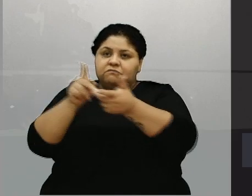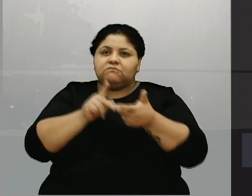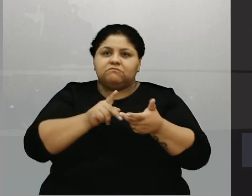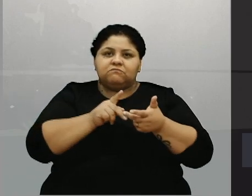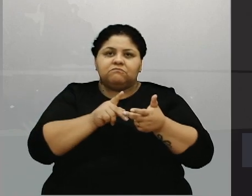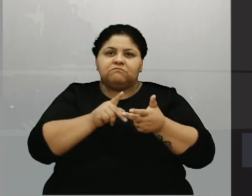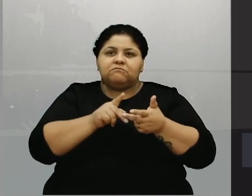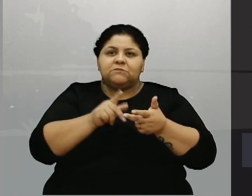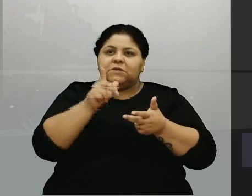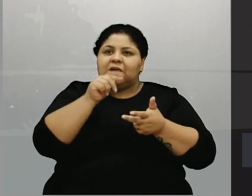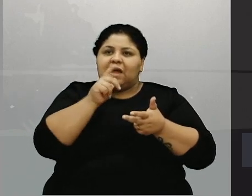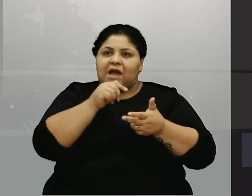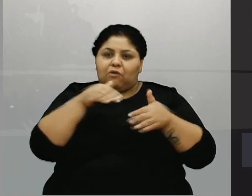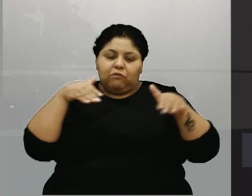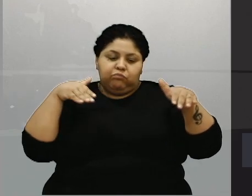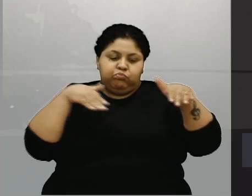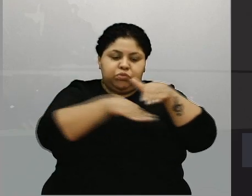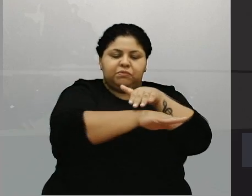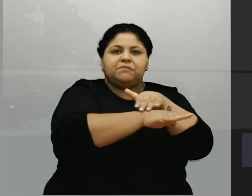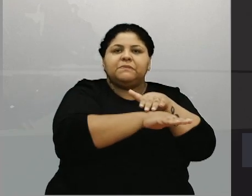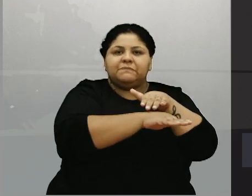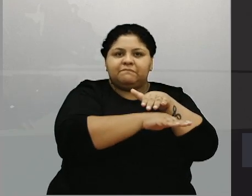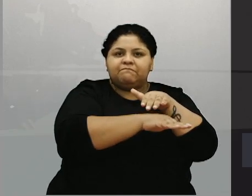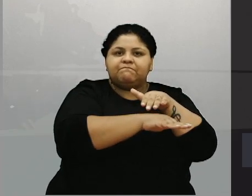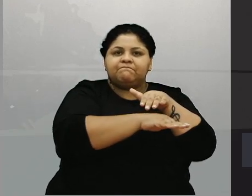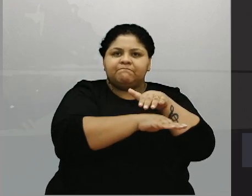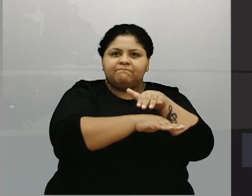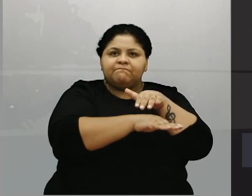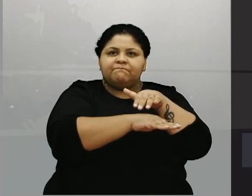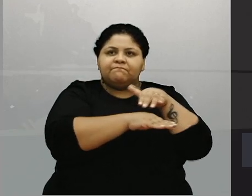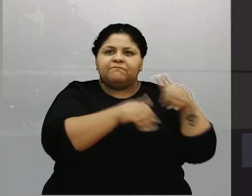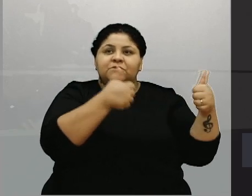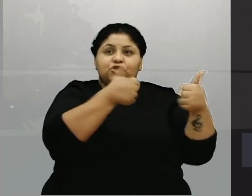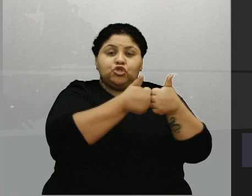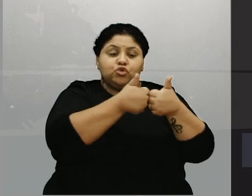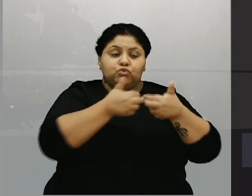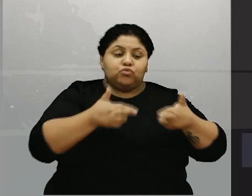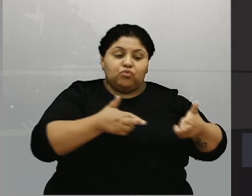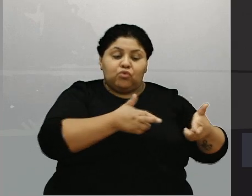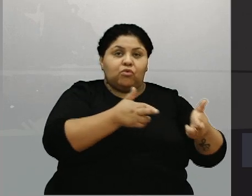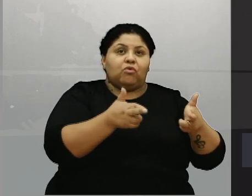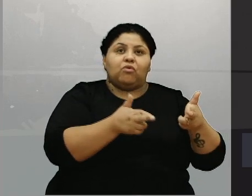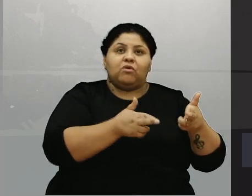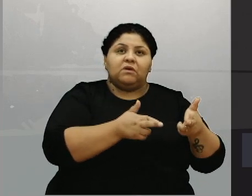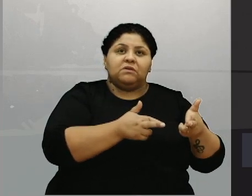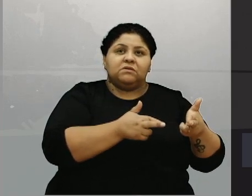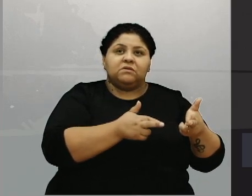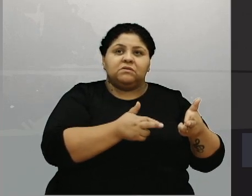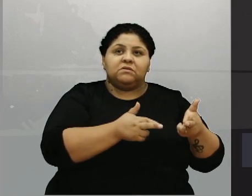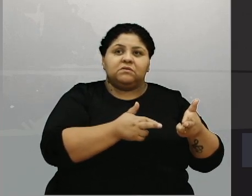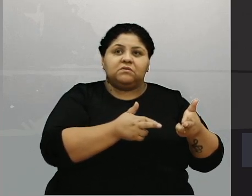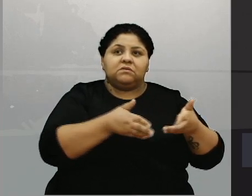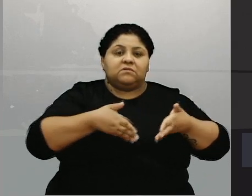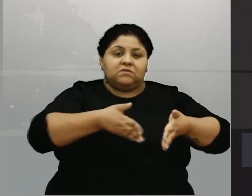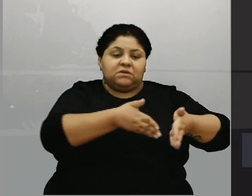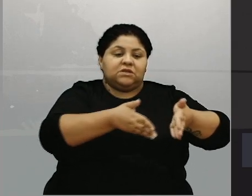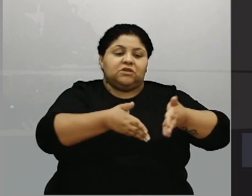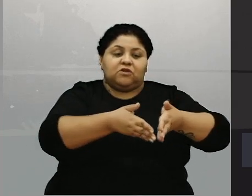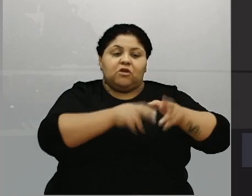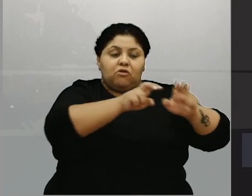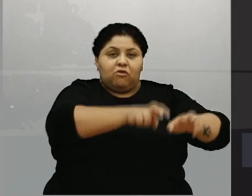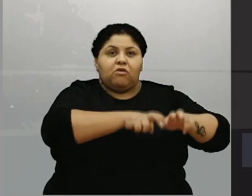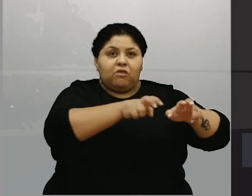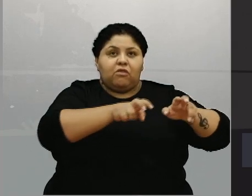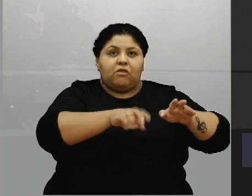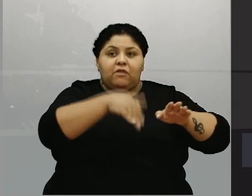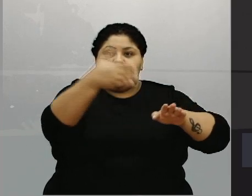a água, e também ela fica ao lado do rio, tem só a estrada que vai a Santa Lúcia, e do outro